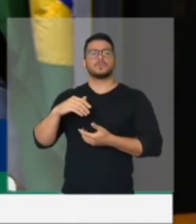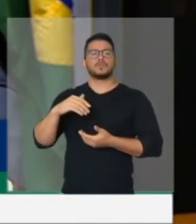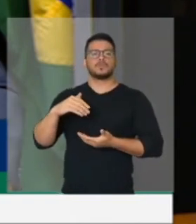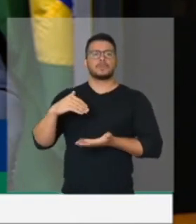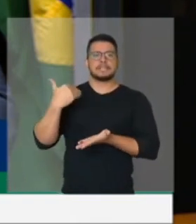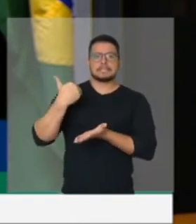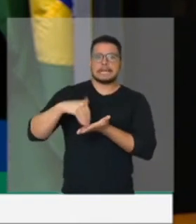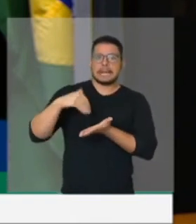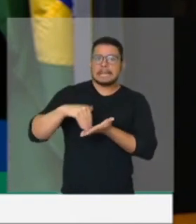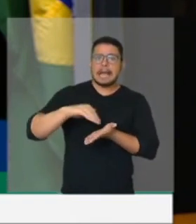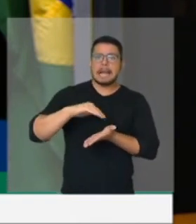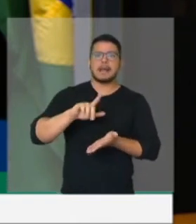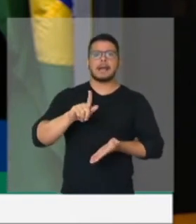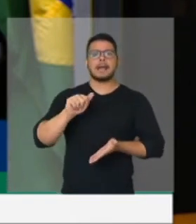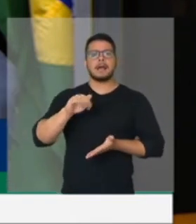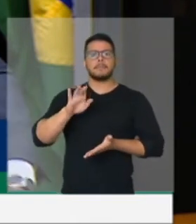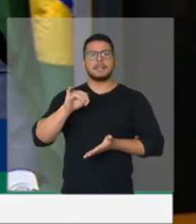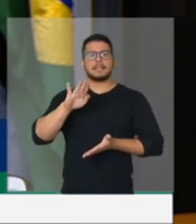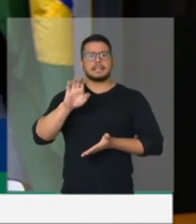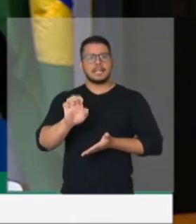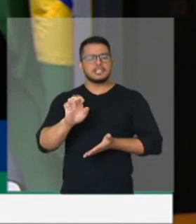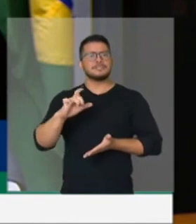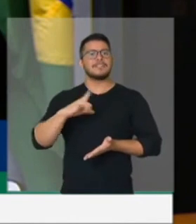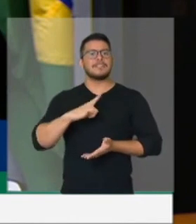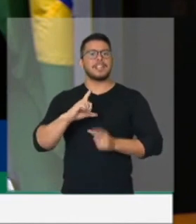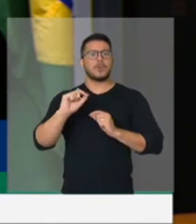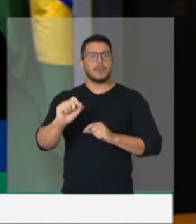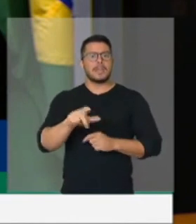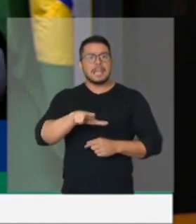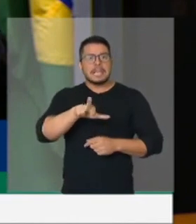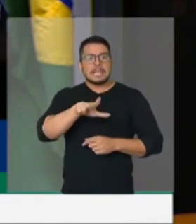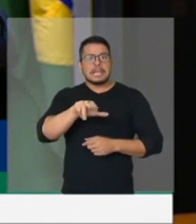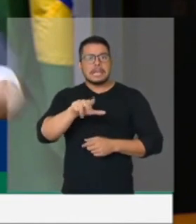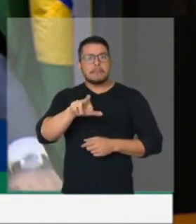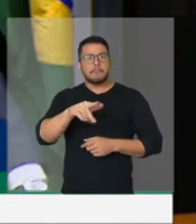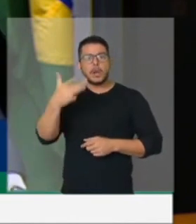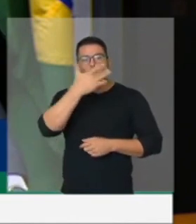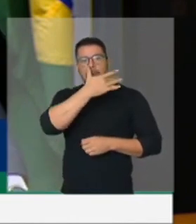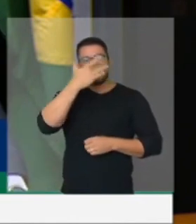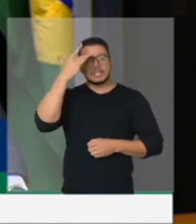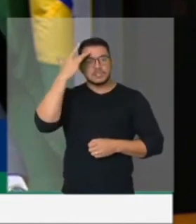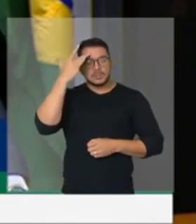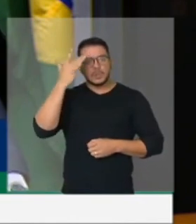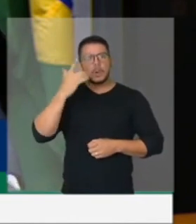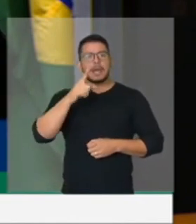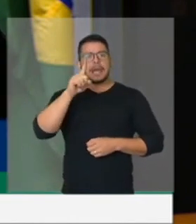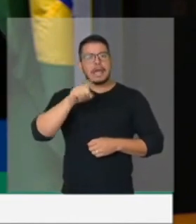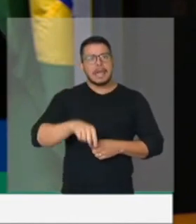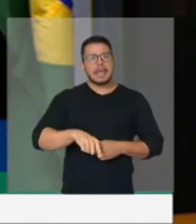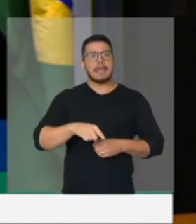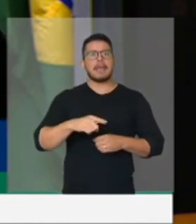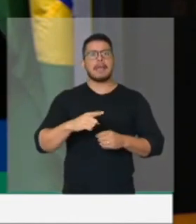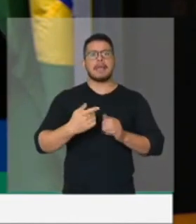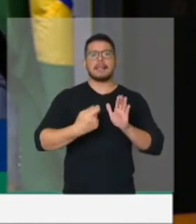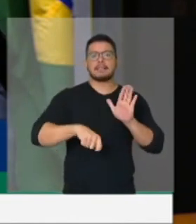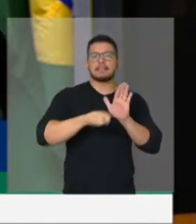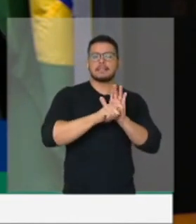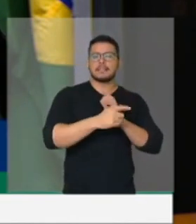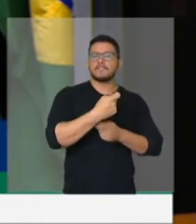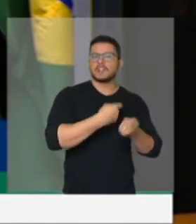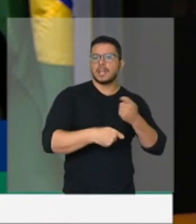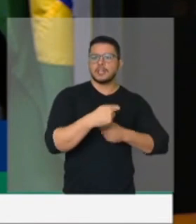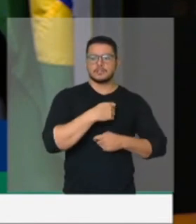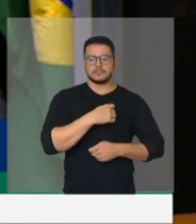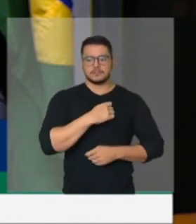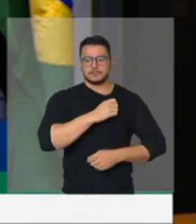traficantes não fala aqui de uma deputado estadual do PSOL essas que são os maiores opositores do